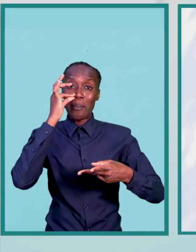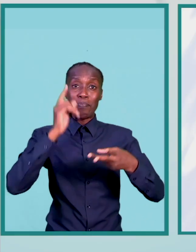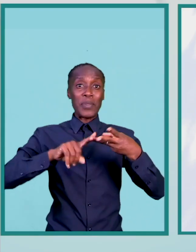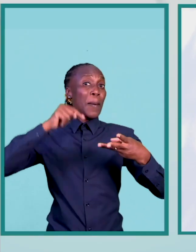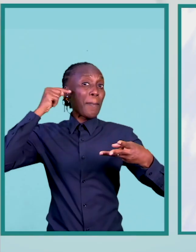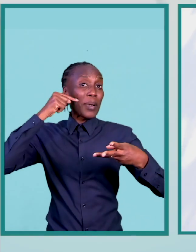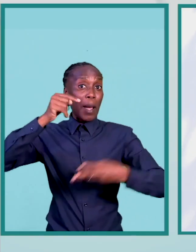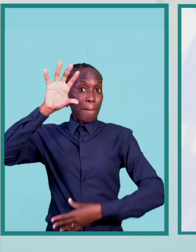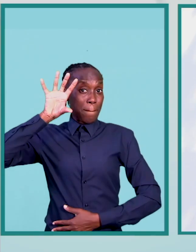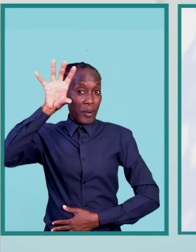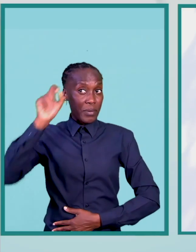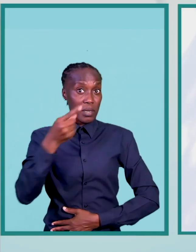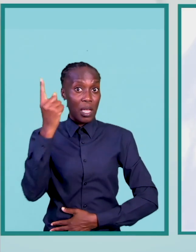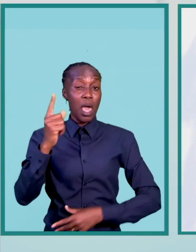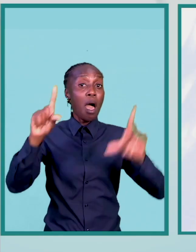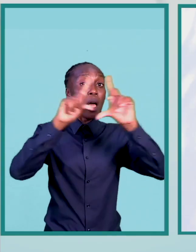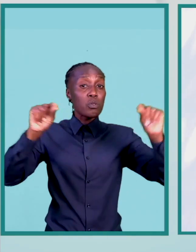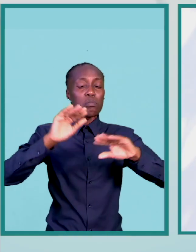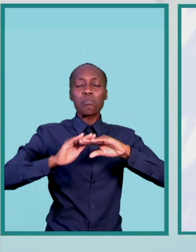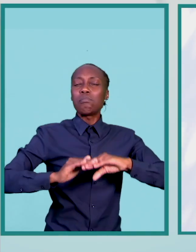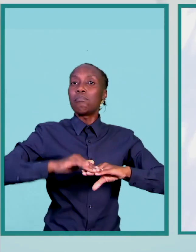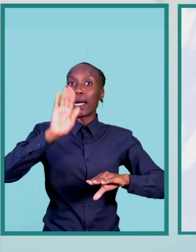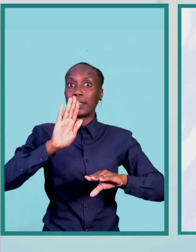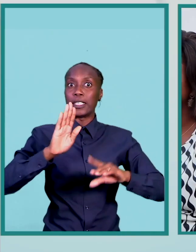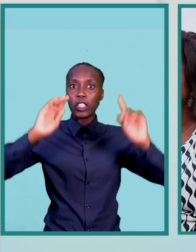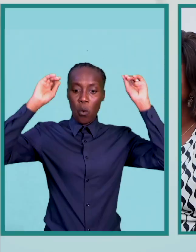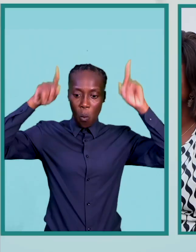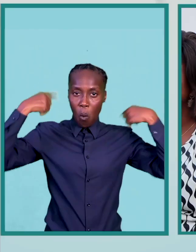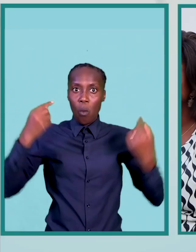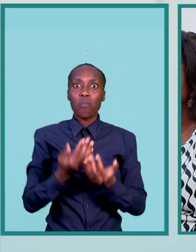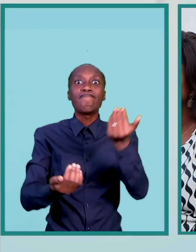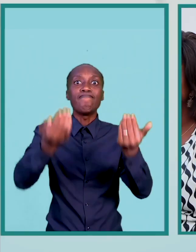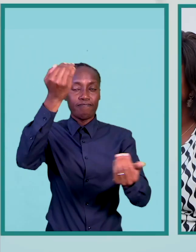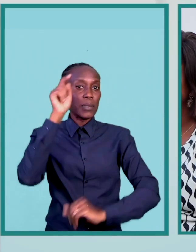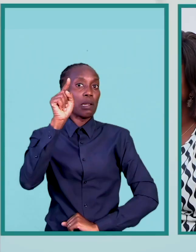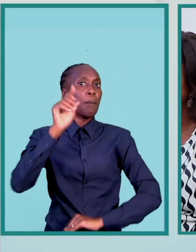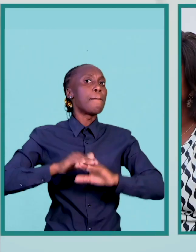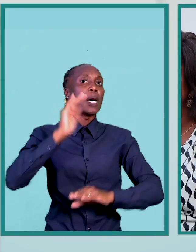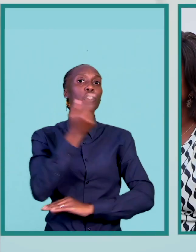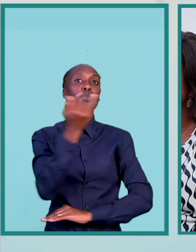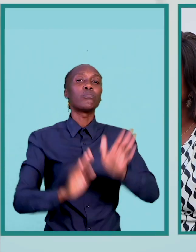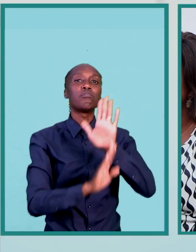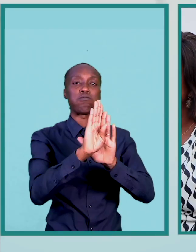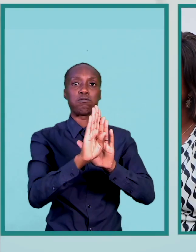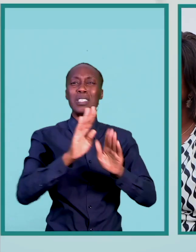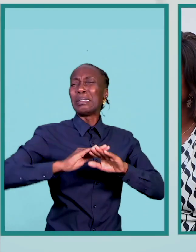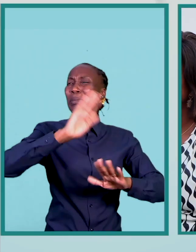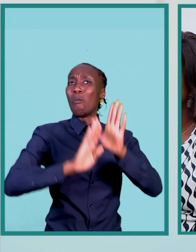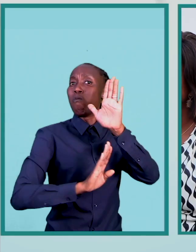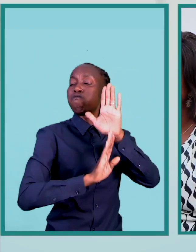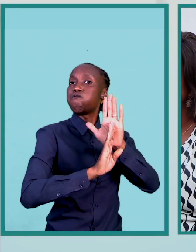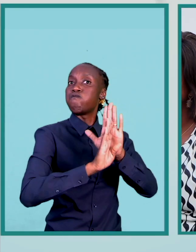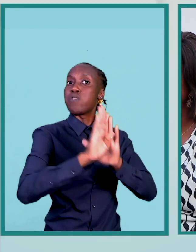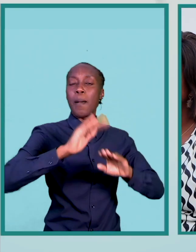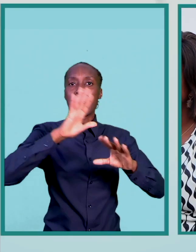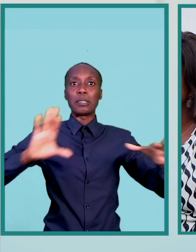como Nampula, como Cabo Delgado, essas questões estão muito assentes lá, porque o nível de percepção está muito